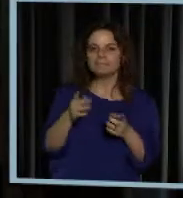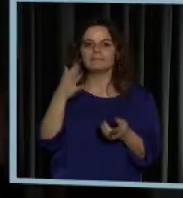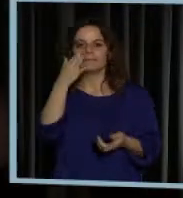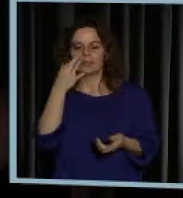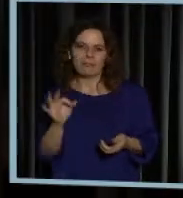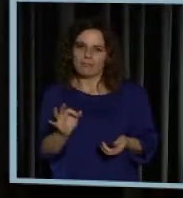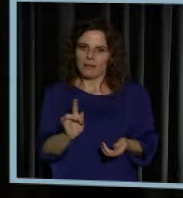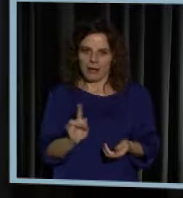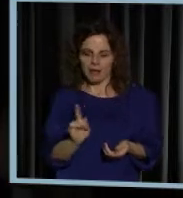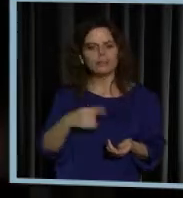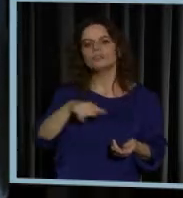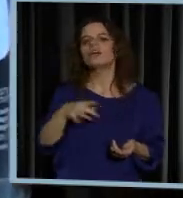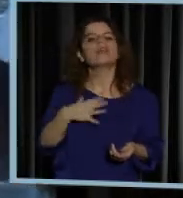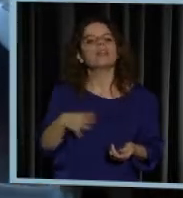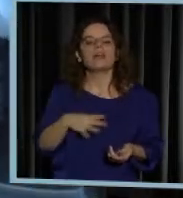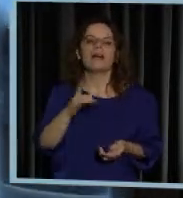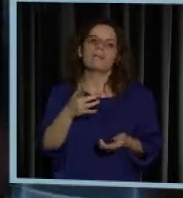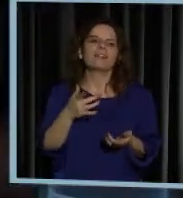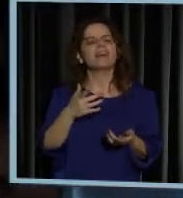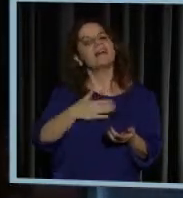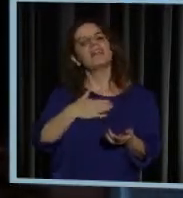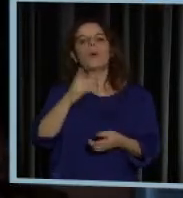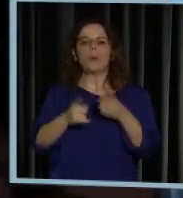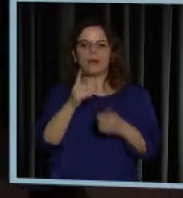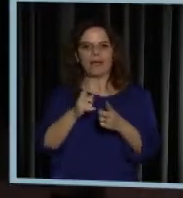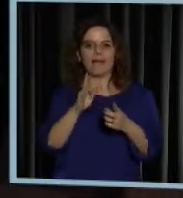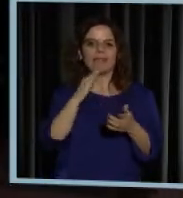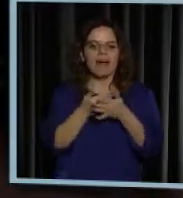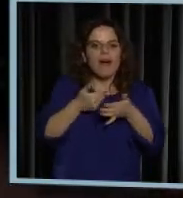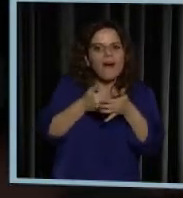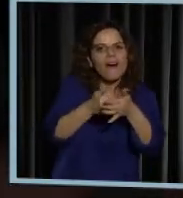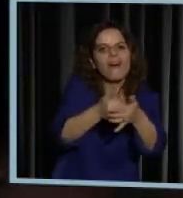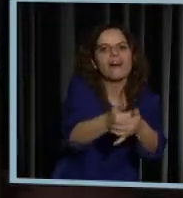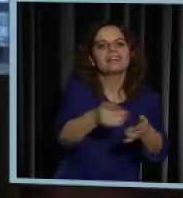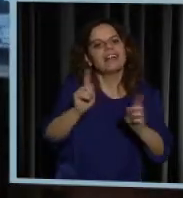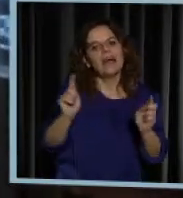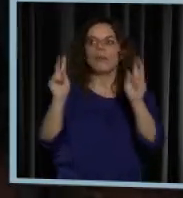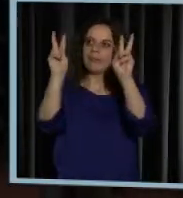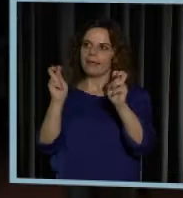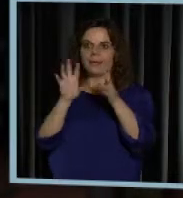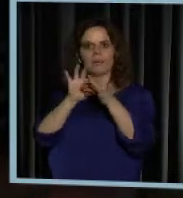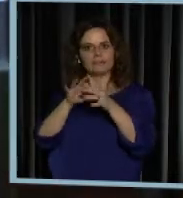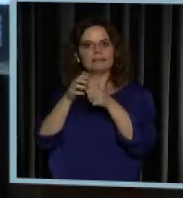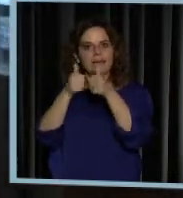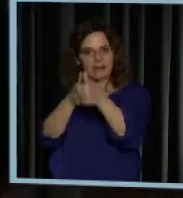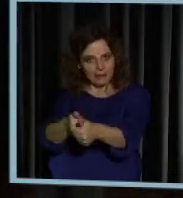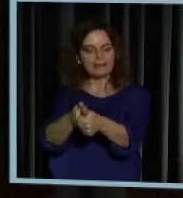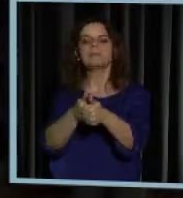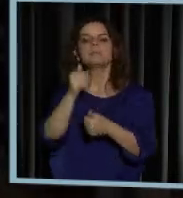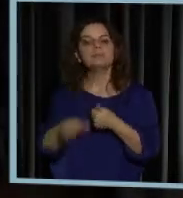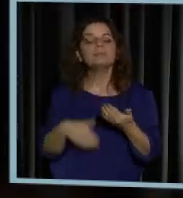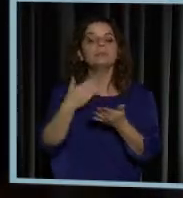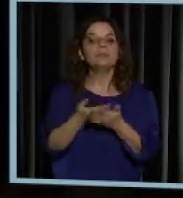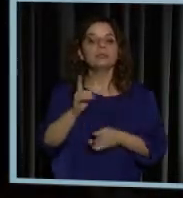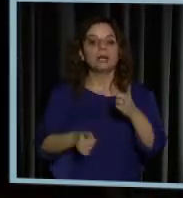menos usual. No fundo, nós não quisemos seguir uma linha cronológica, mas sim uma linha temática, onde